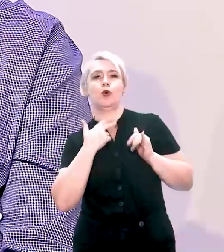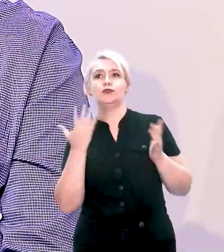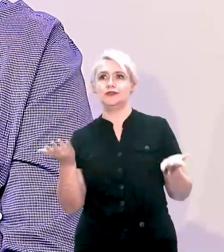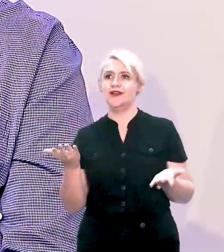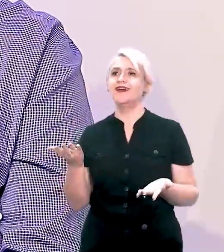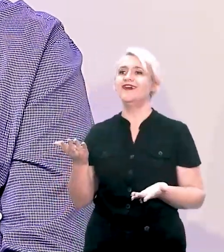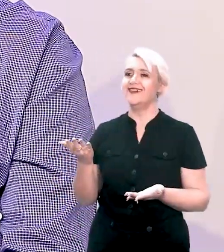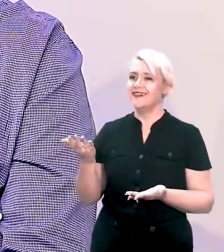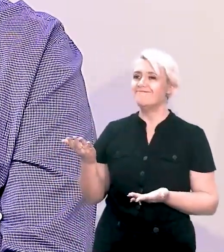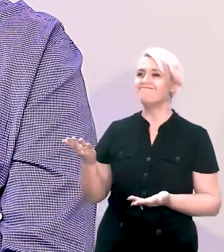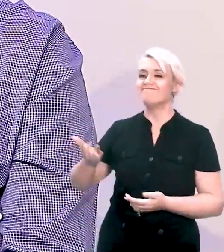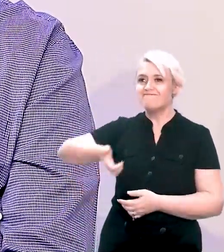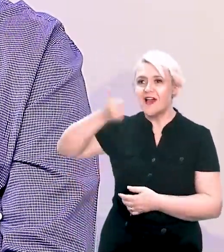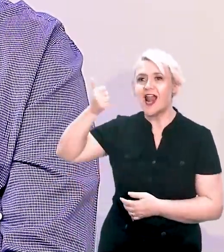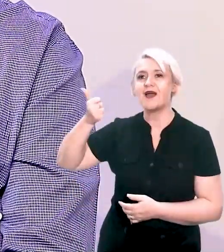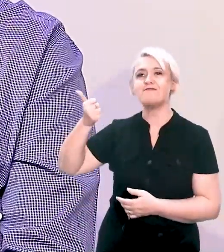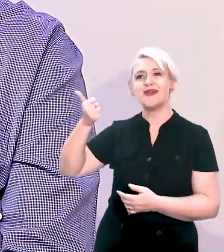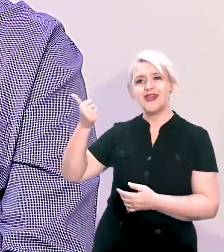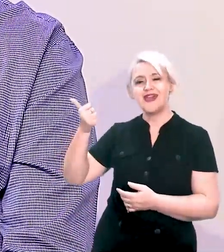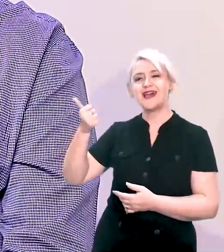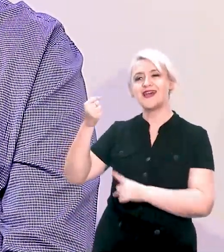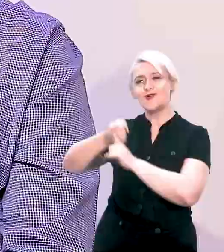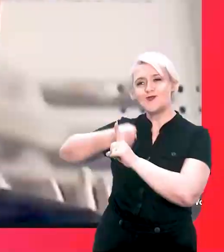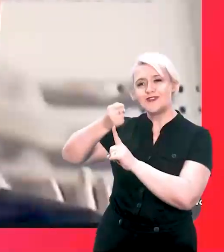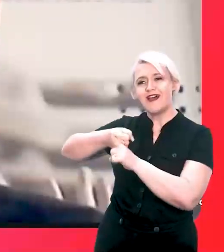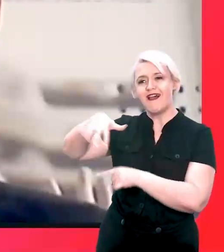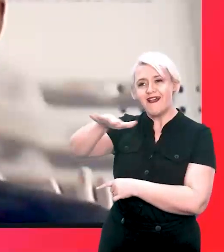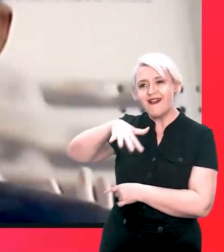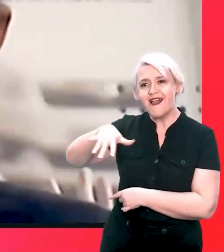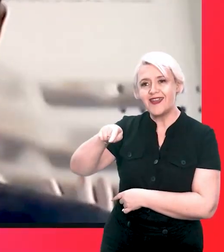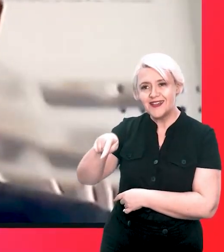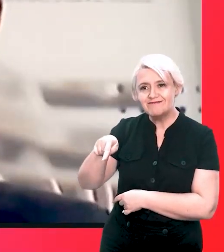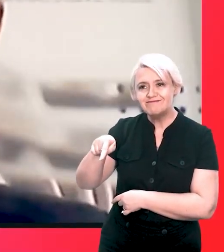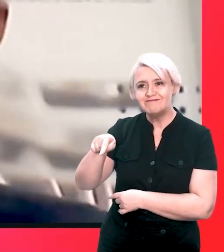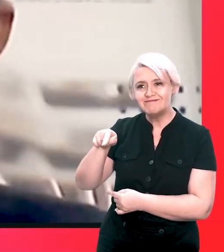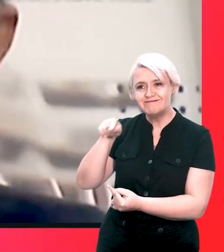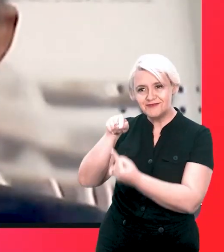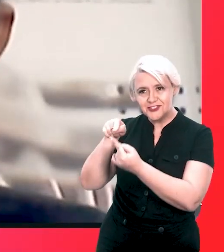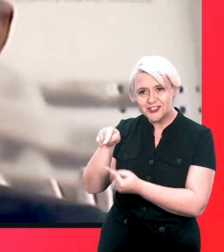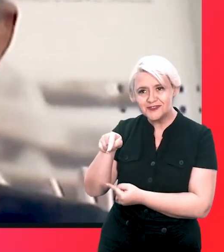vale a pena viver e lutar por uma causa?